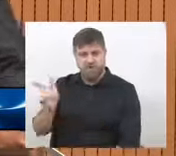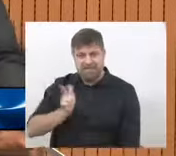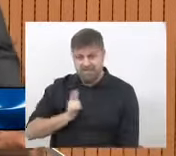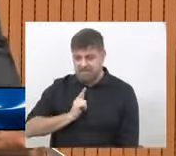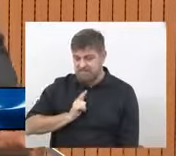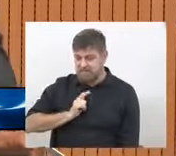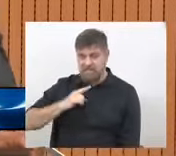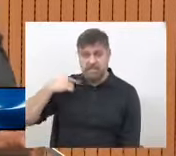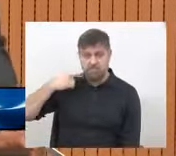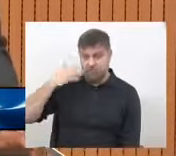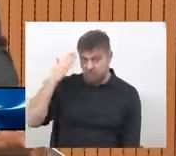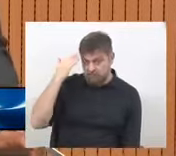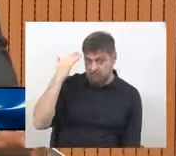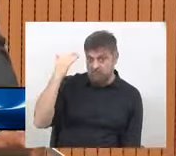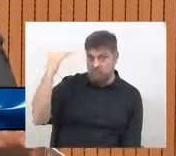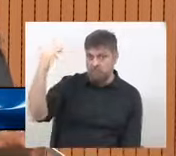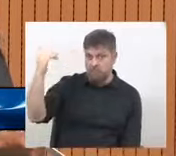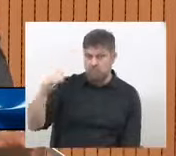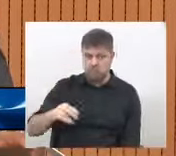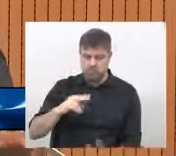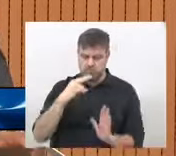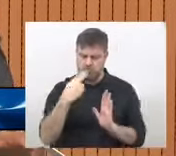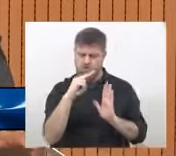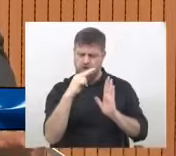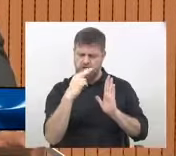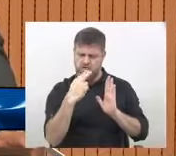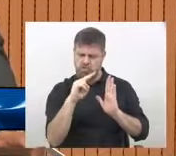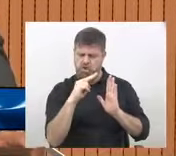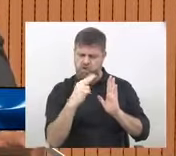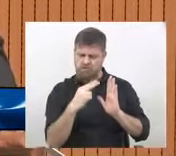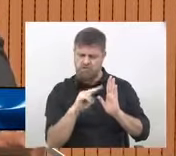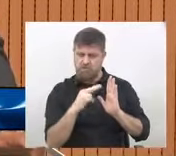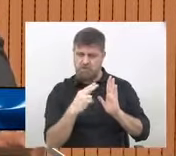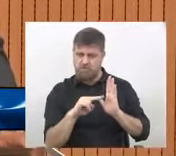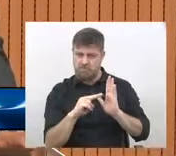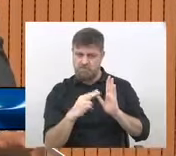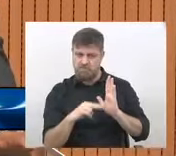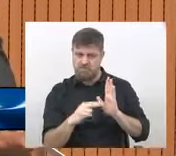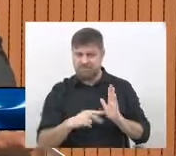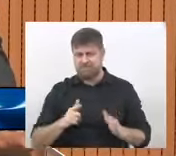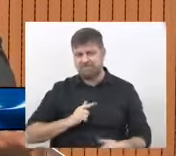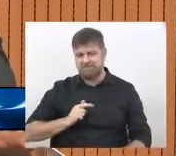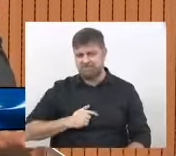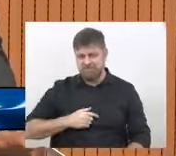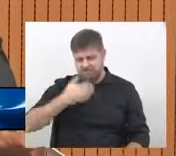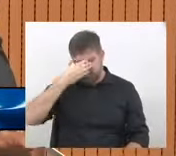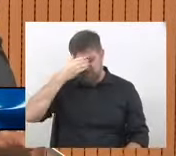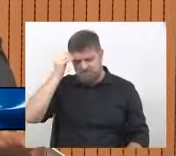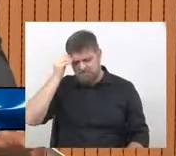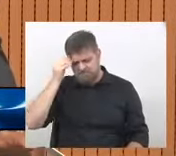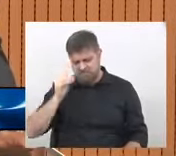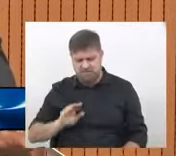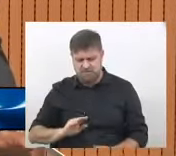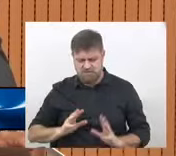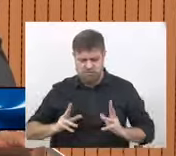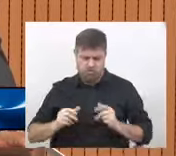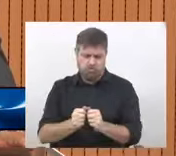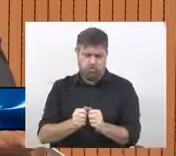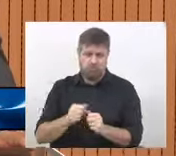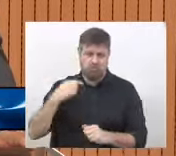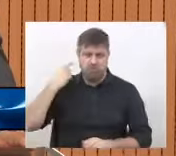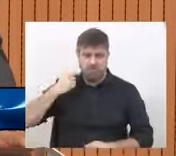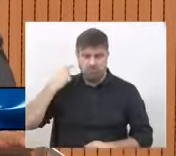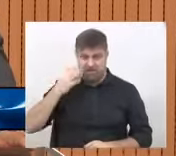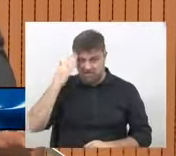de advogados. Márcio Tomás Bastos, que foi um grande nome, outros aí que agora me fogem à